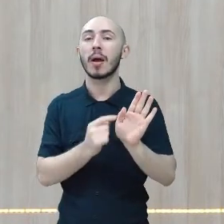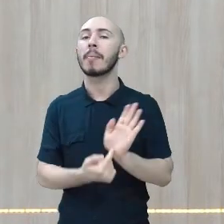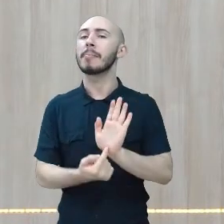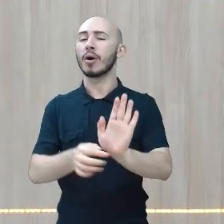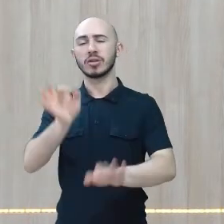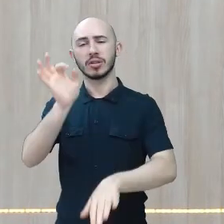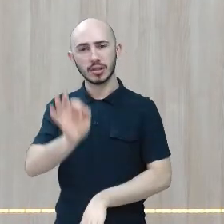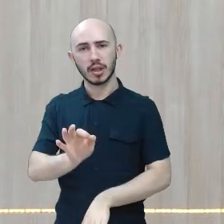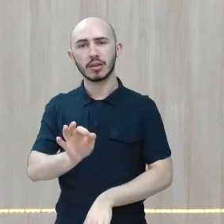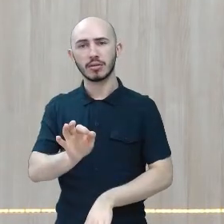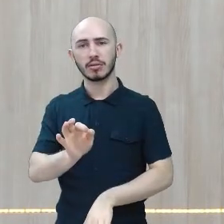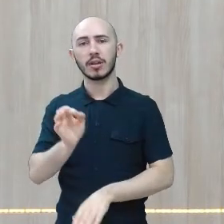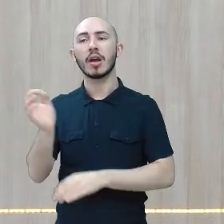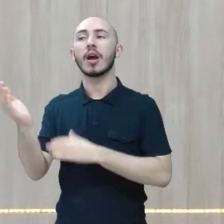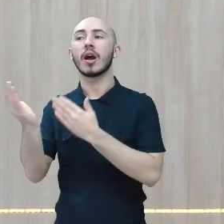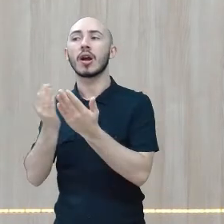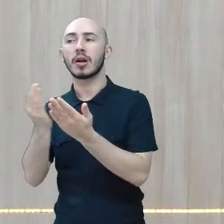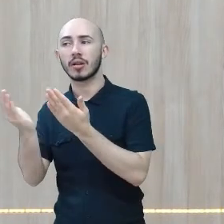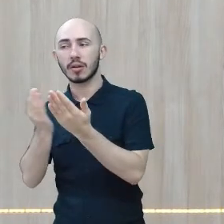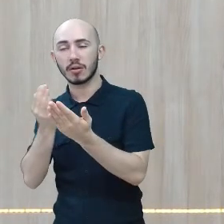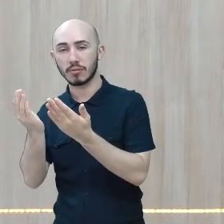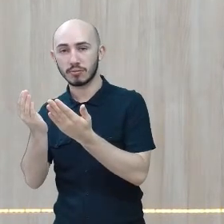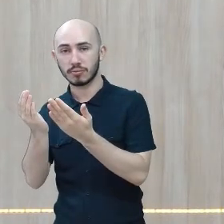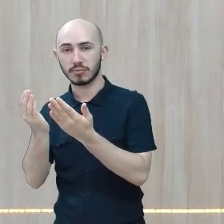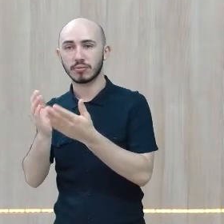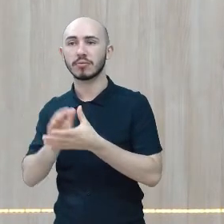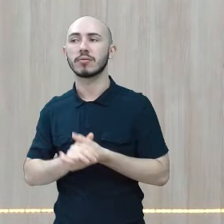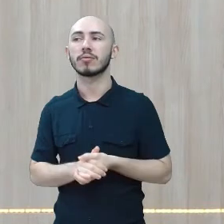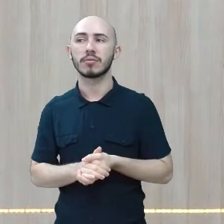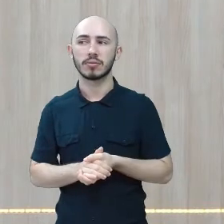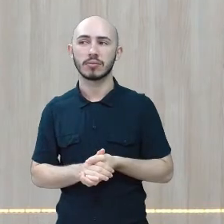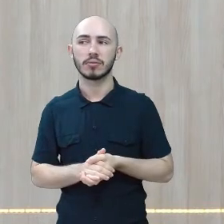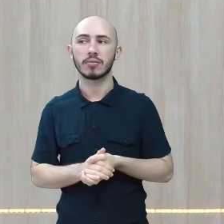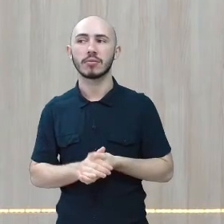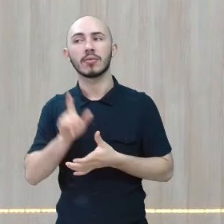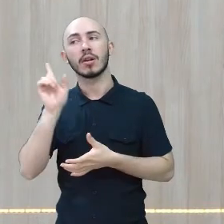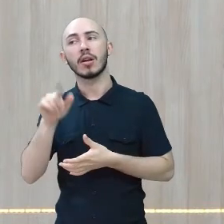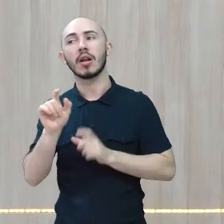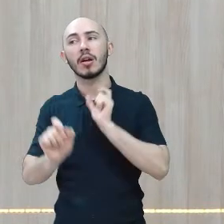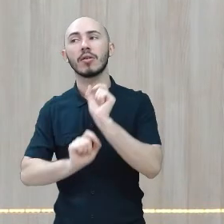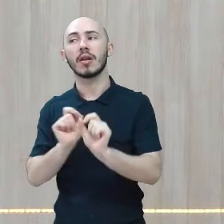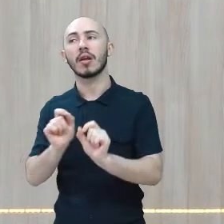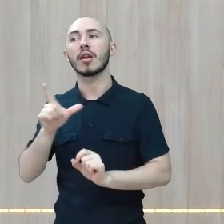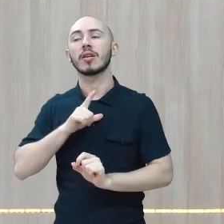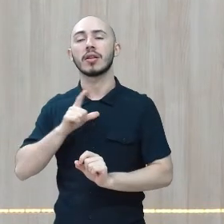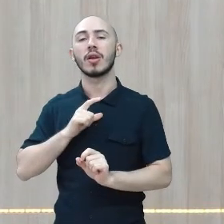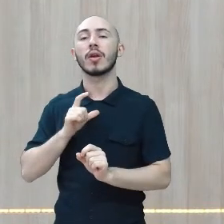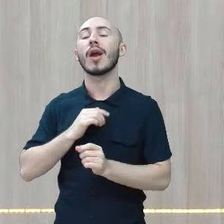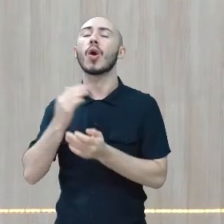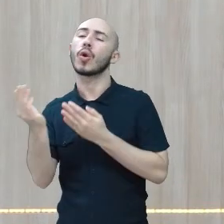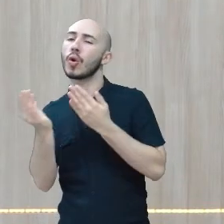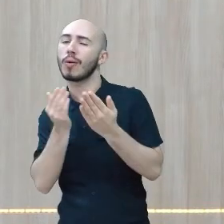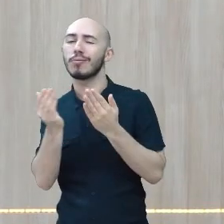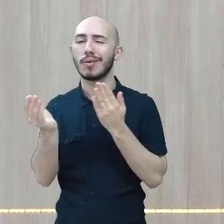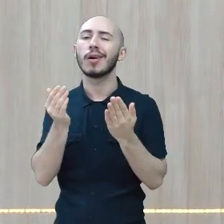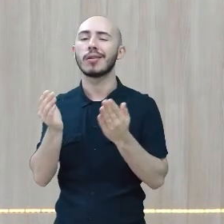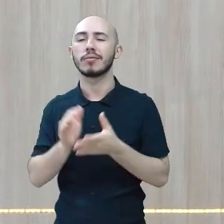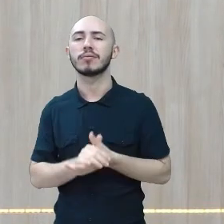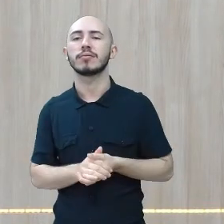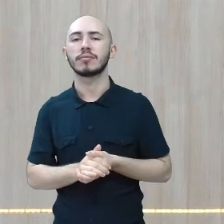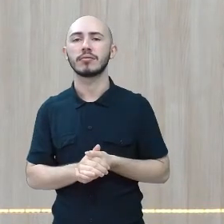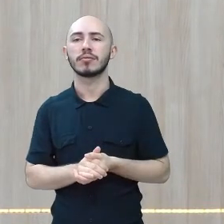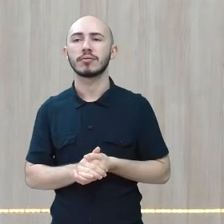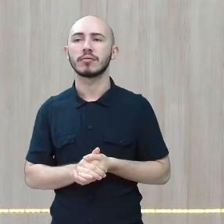afirma e a figura de linguagem, comparação, ela compara, não é? Traz,